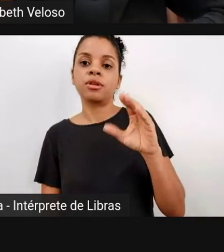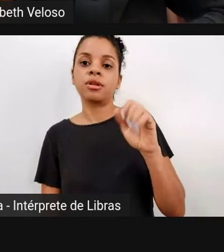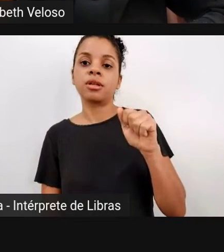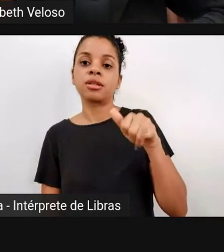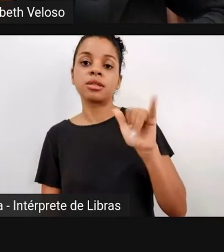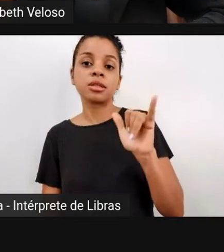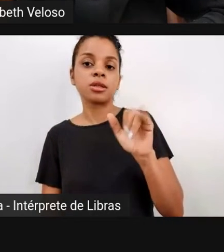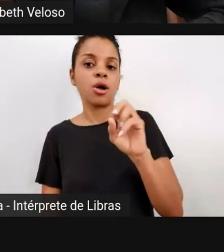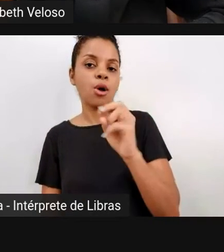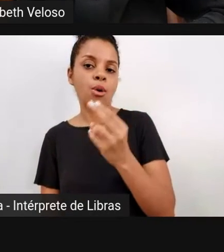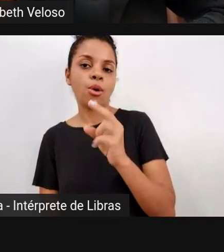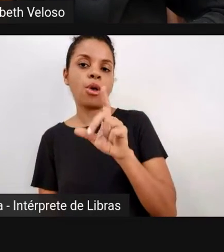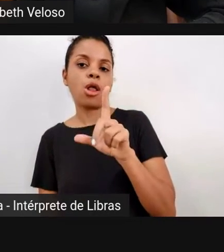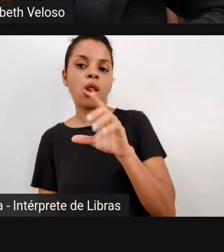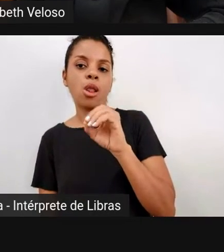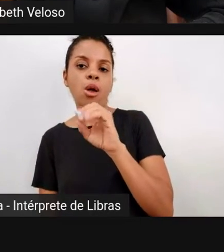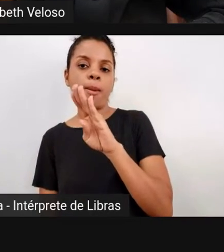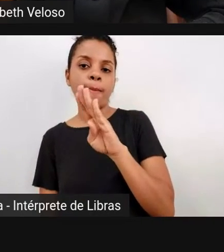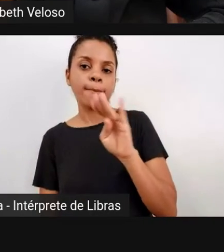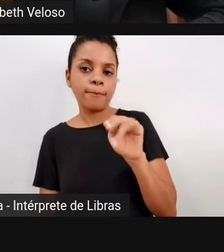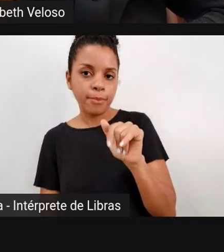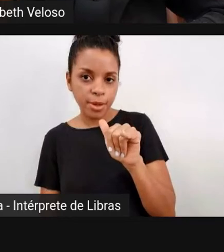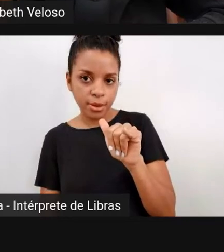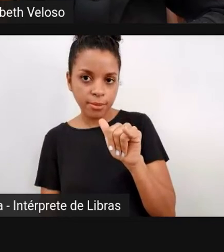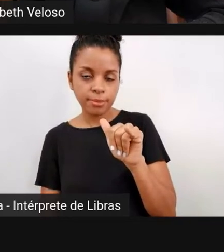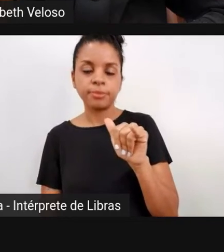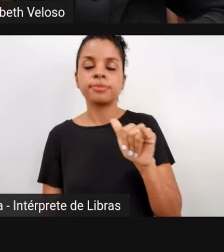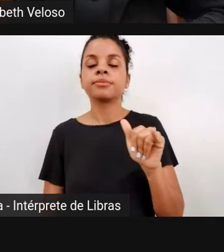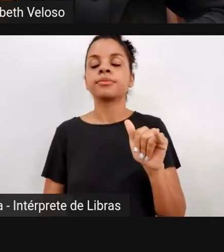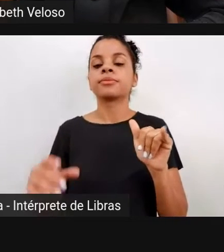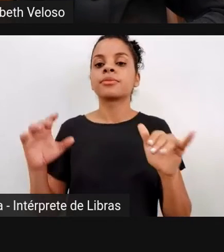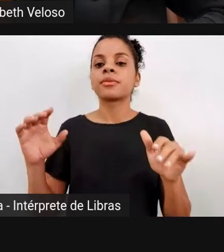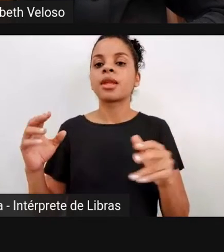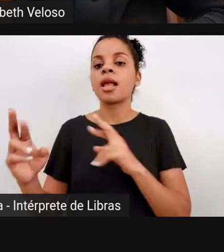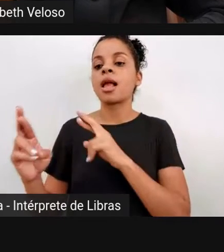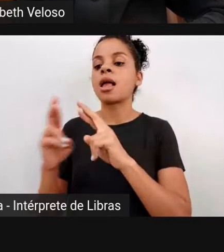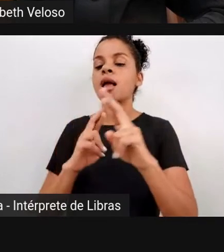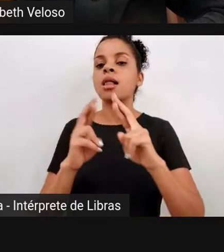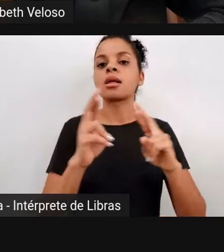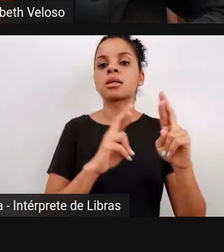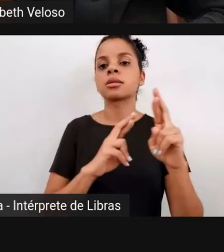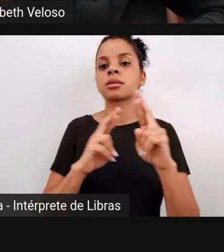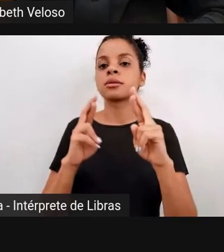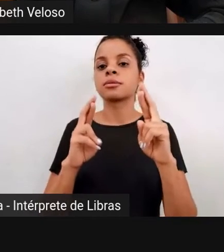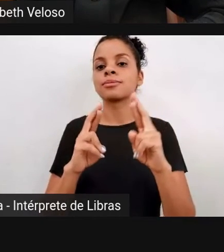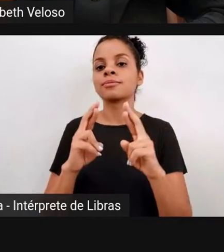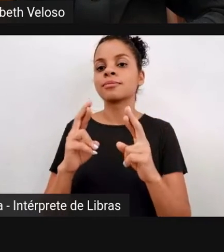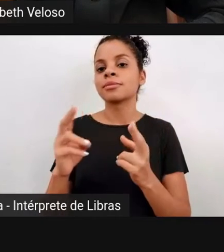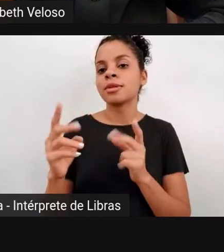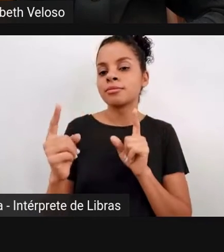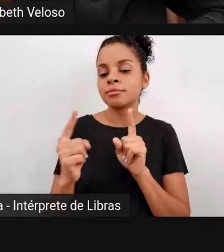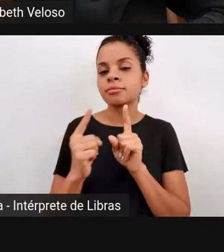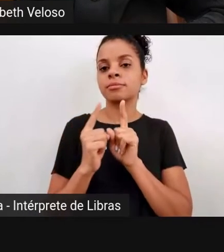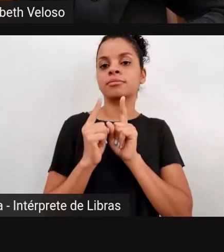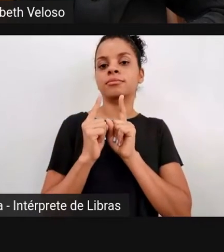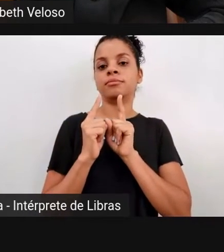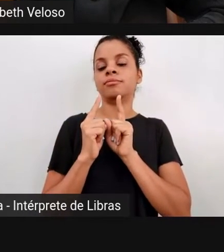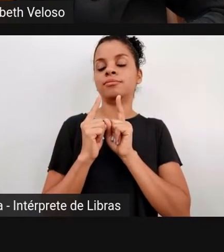essa relação muito mais próxima, assim, e mais cúmplice do que seria uma relação tradicional ali de